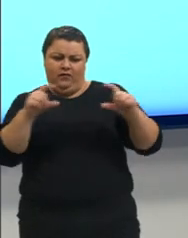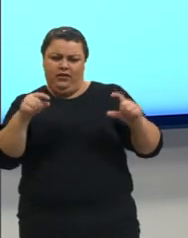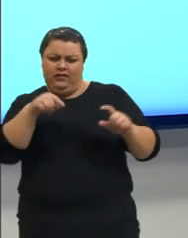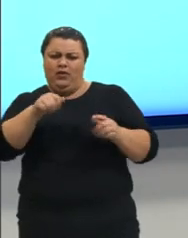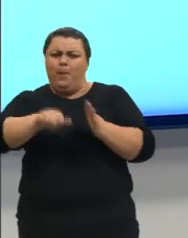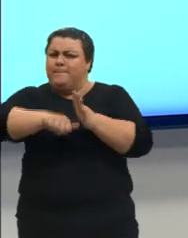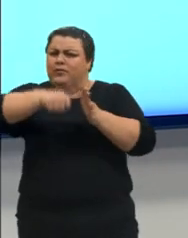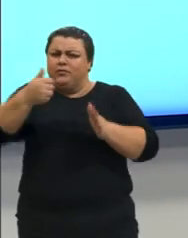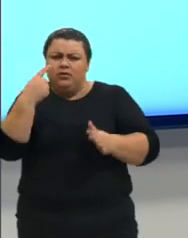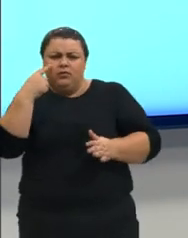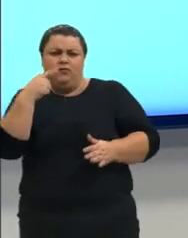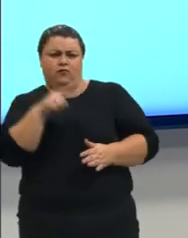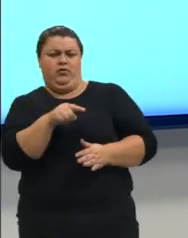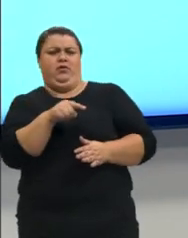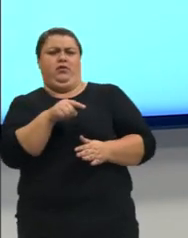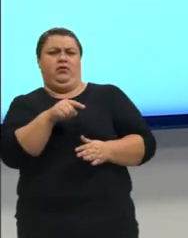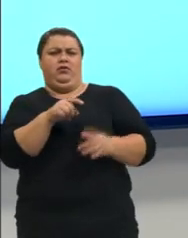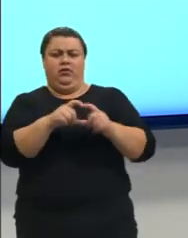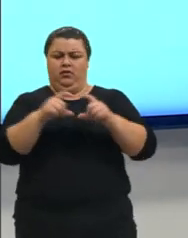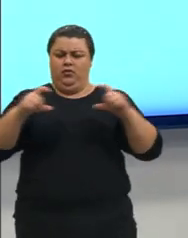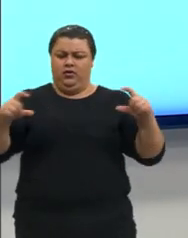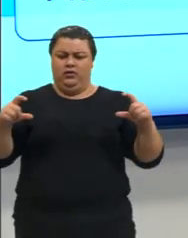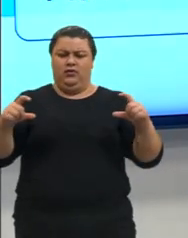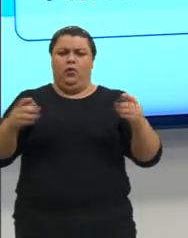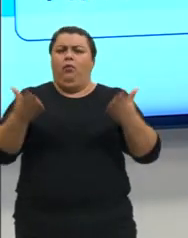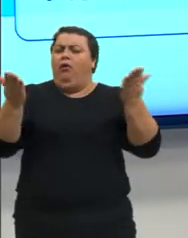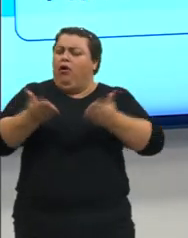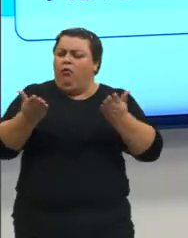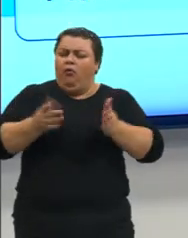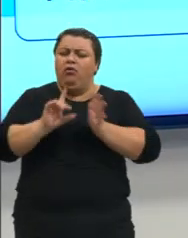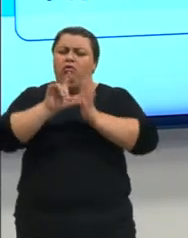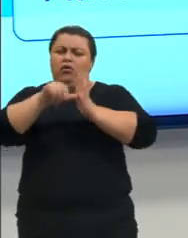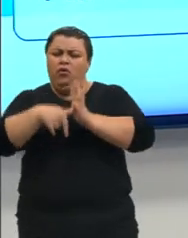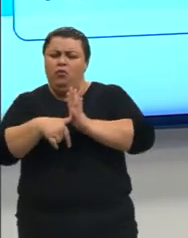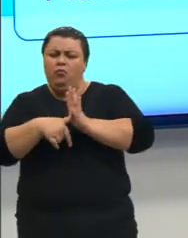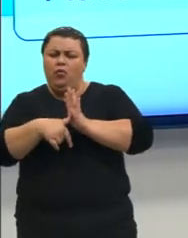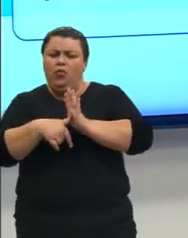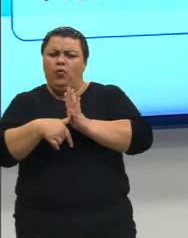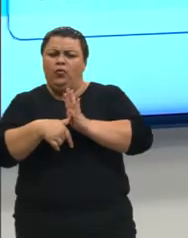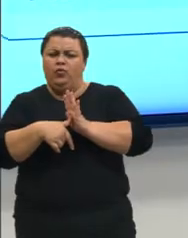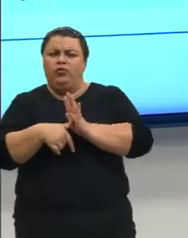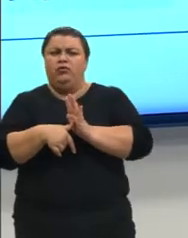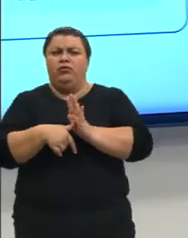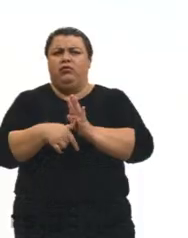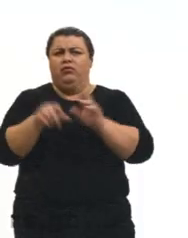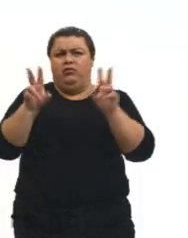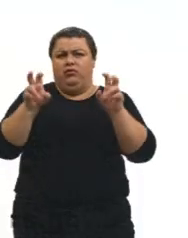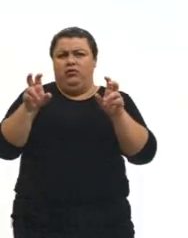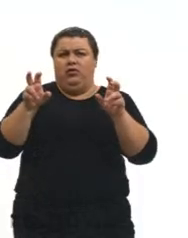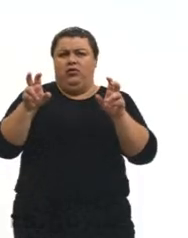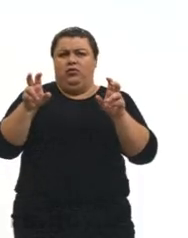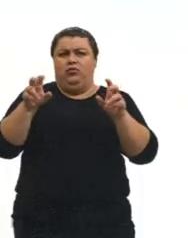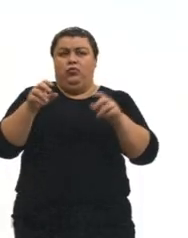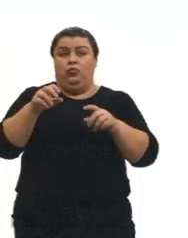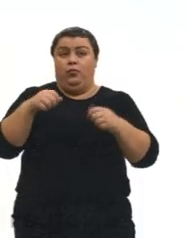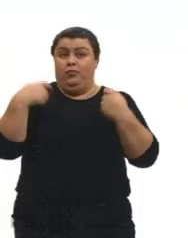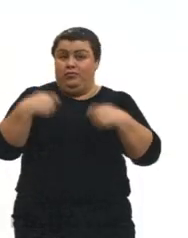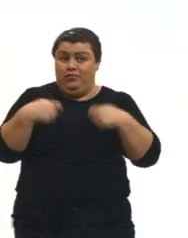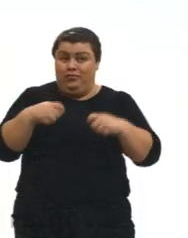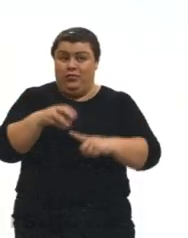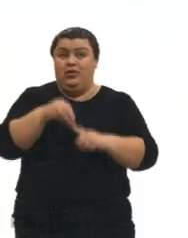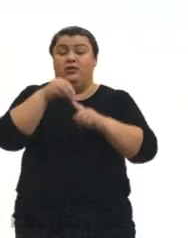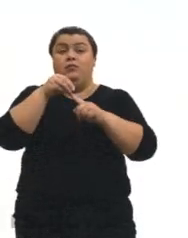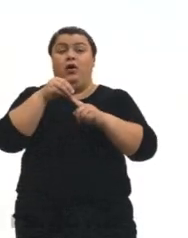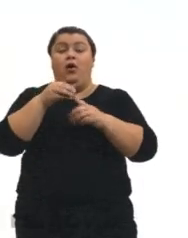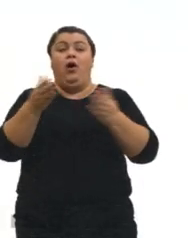uma oração tá agora depois nos nossos termos essenciais a gente